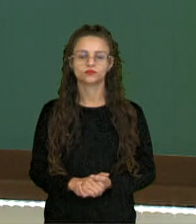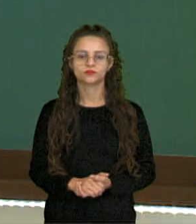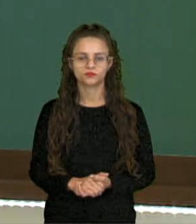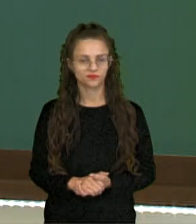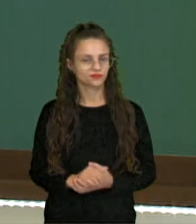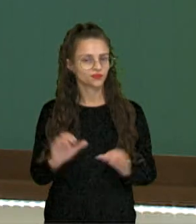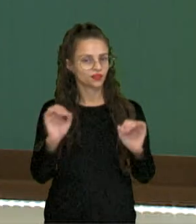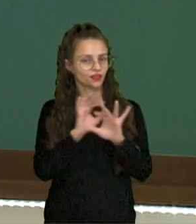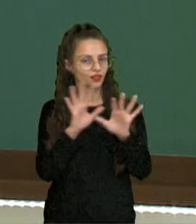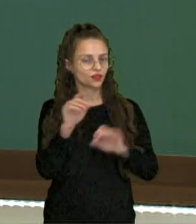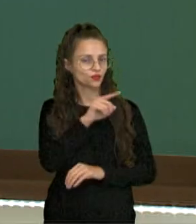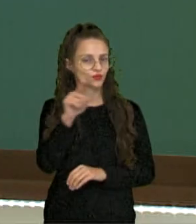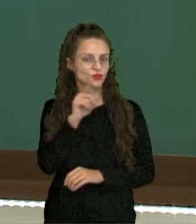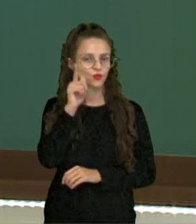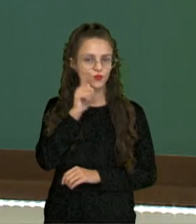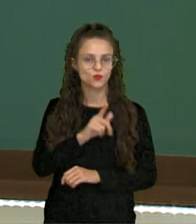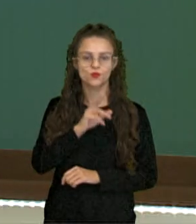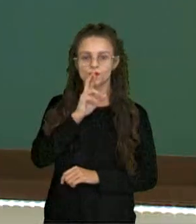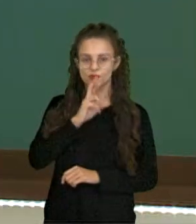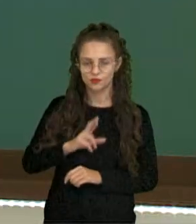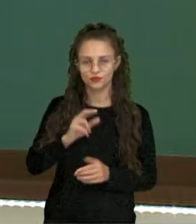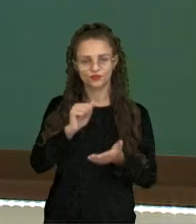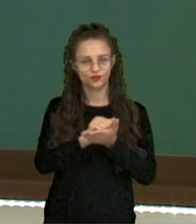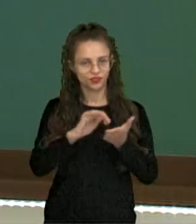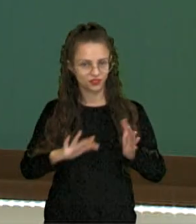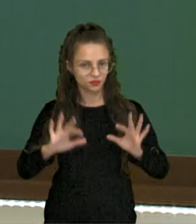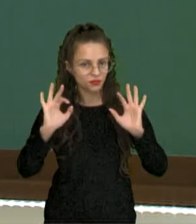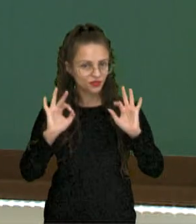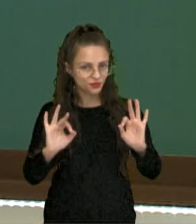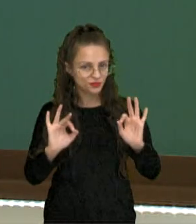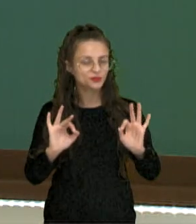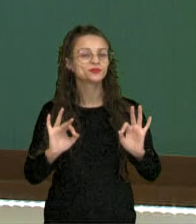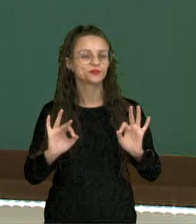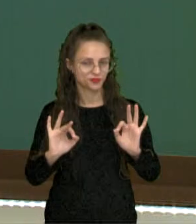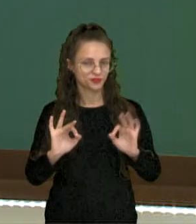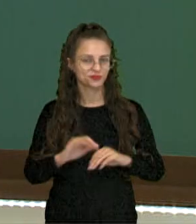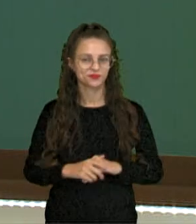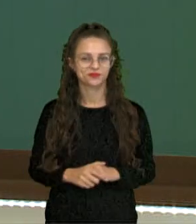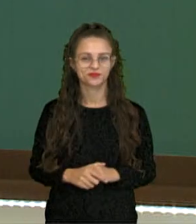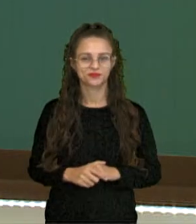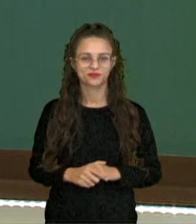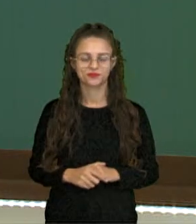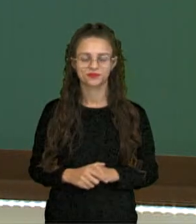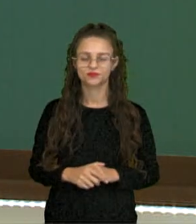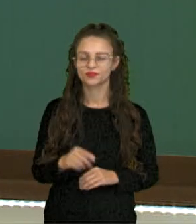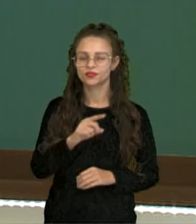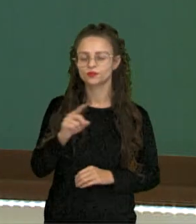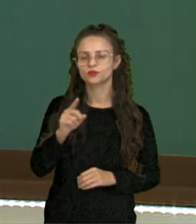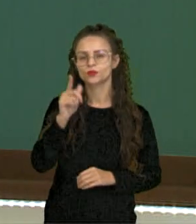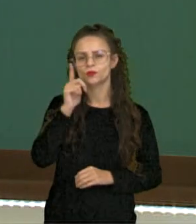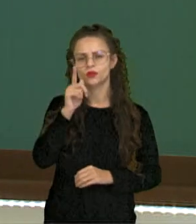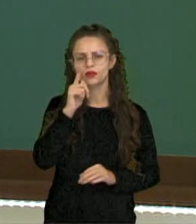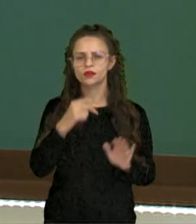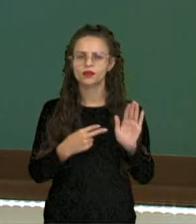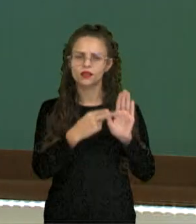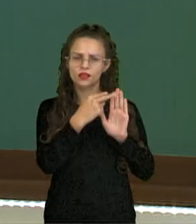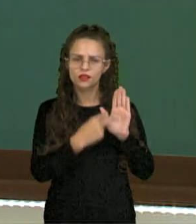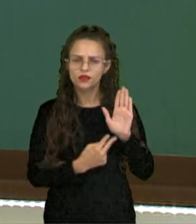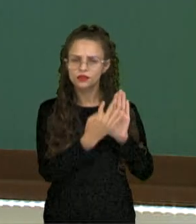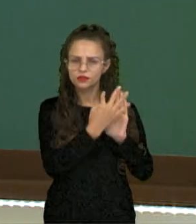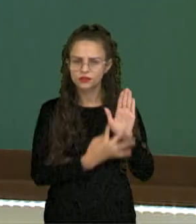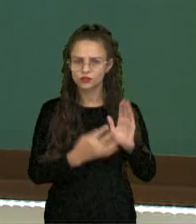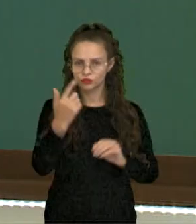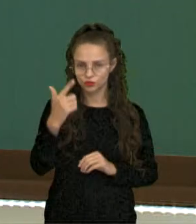Claro que você conseguiu resolver a atividade, não é mesmo? Está conseguindo reler o texto? Você está